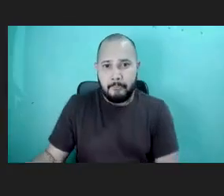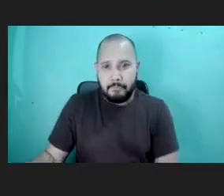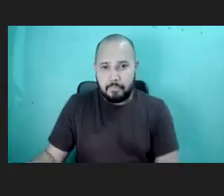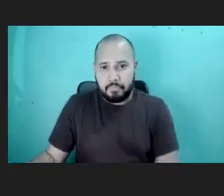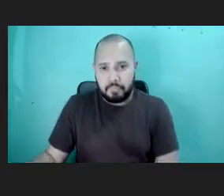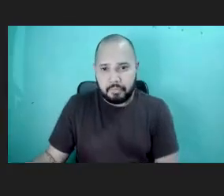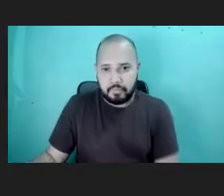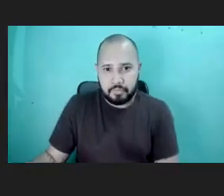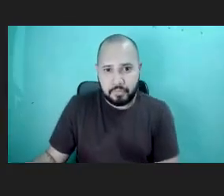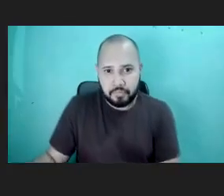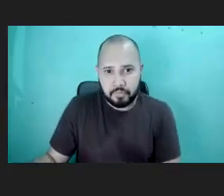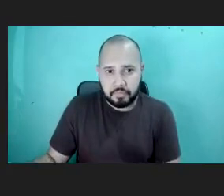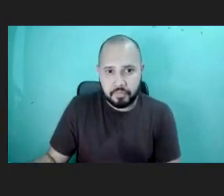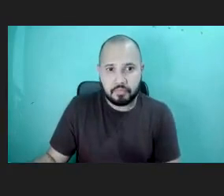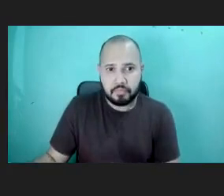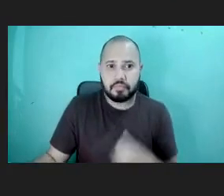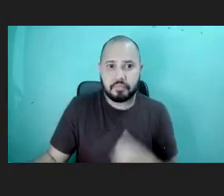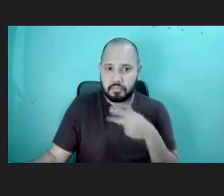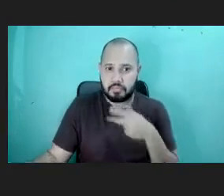No mais, eu vou seguir.